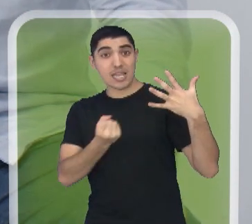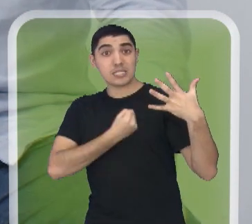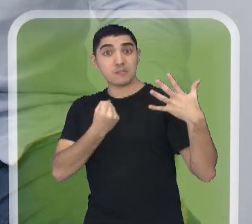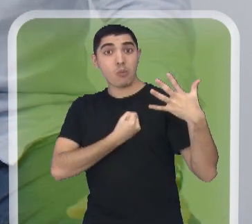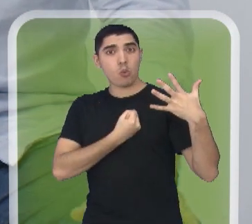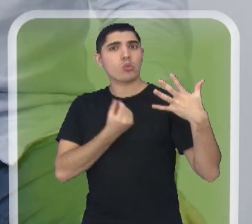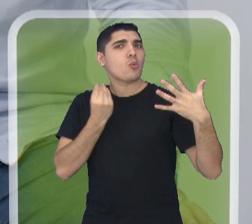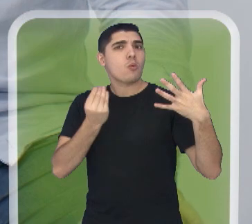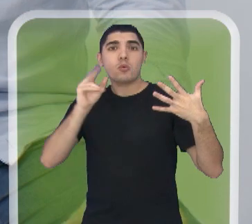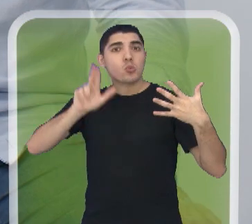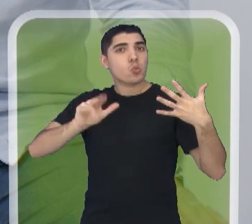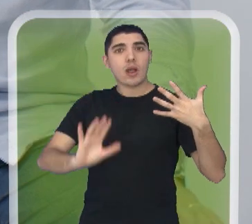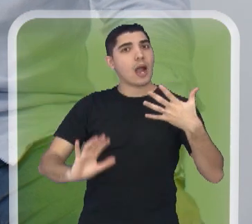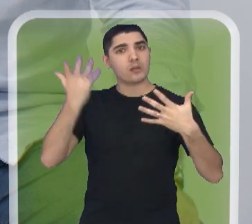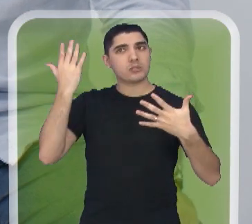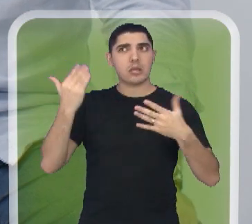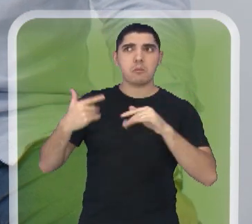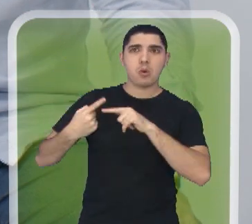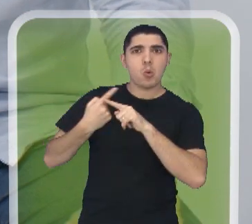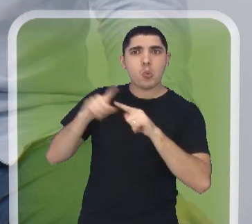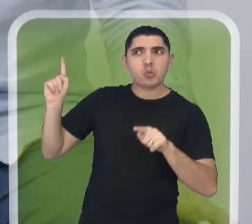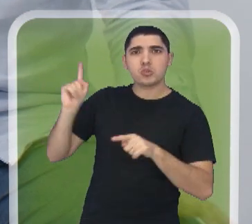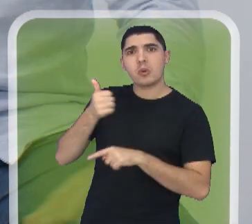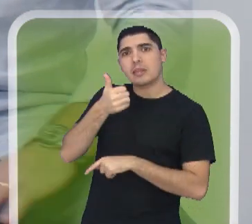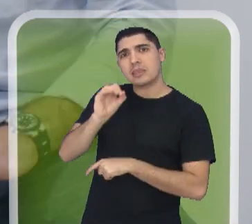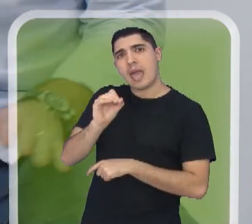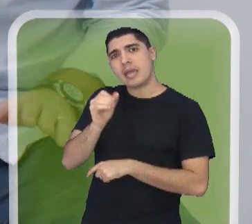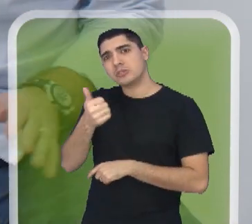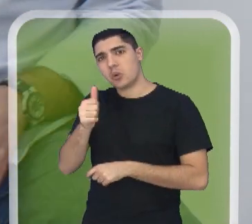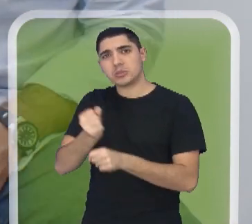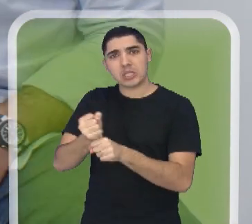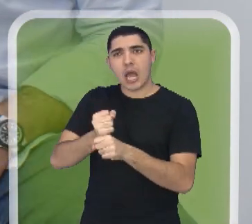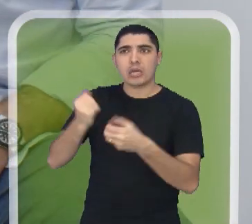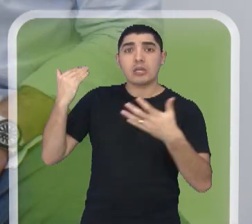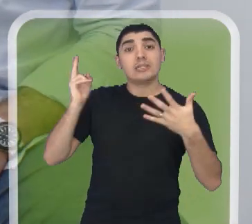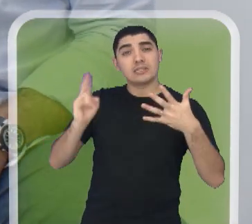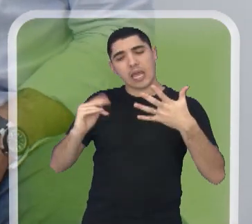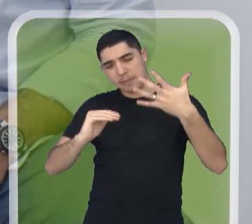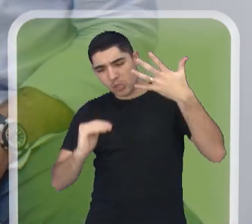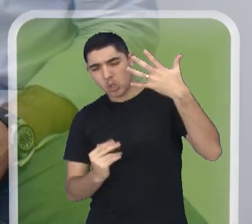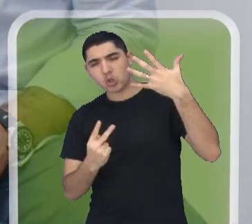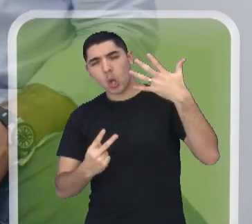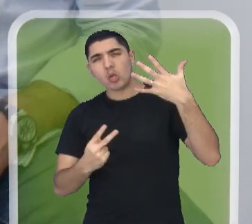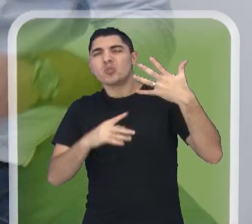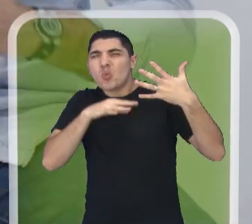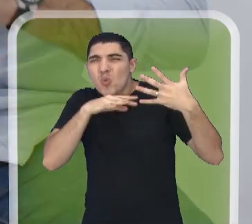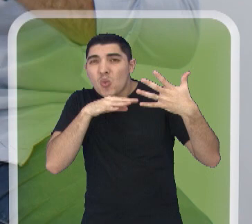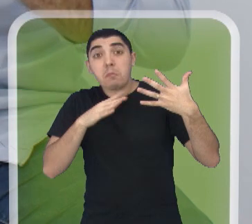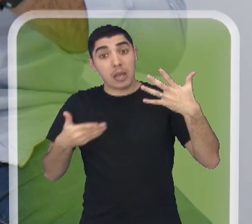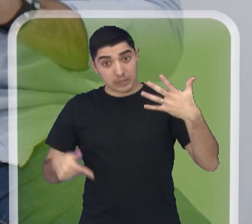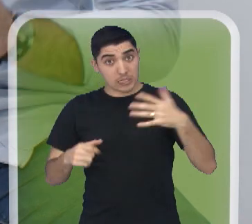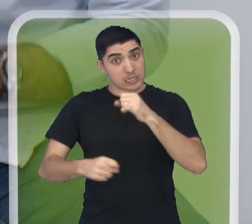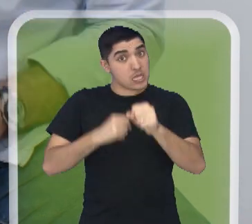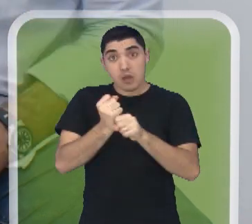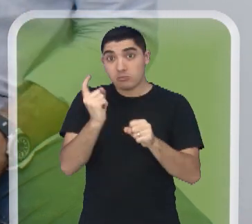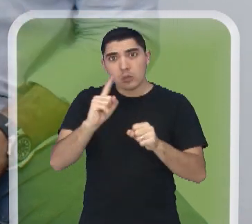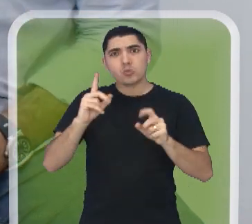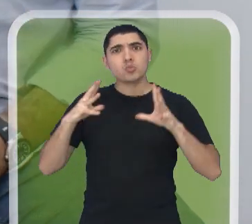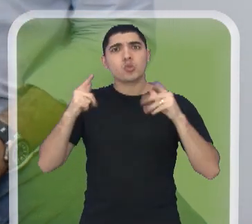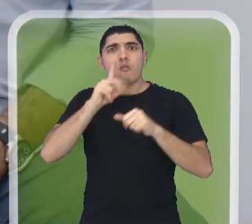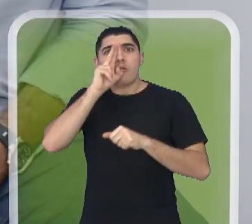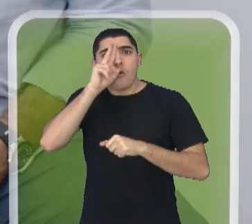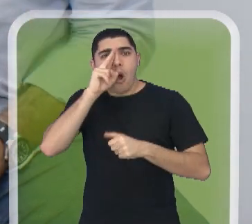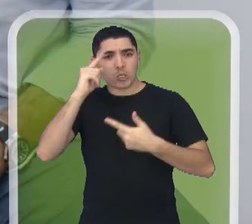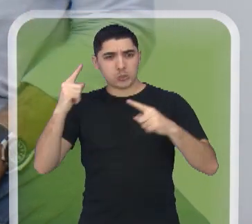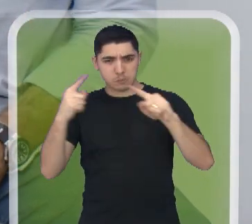últimos 5 ou 10 anos, sempre tinha 2 ali muito abaixo, né? E isso esse ano não aconteceu. Então, a diferença de pontos ela foi